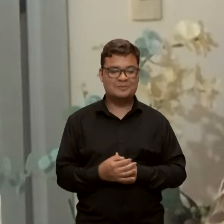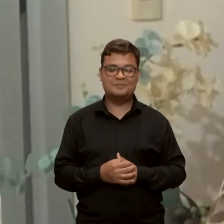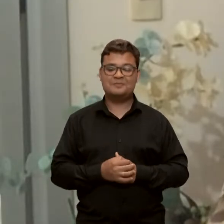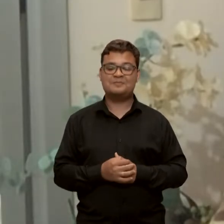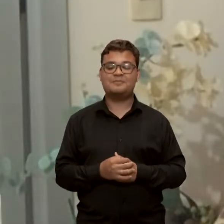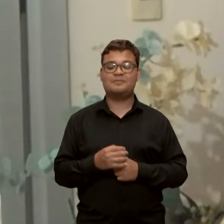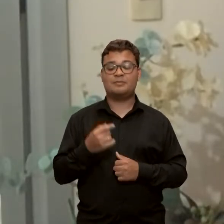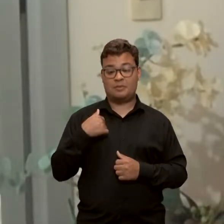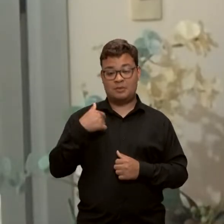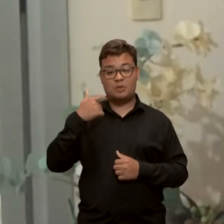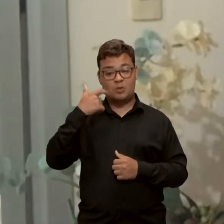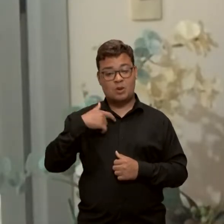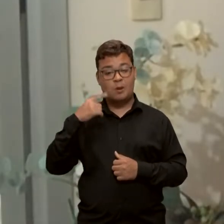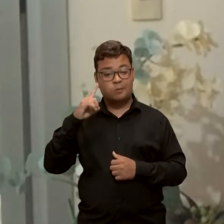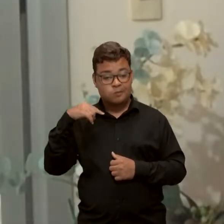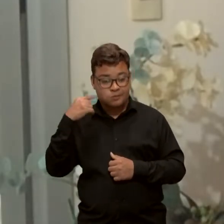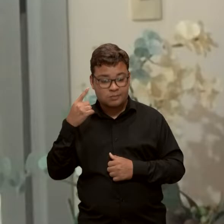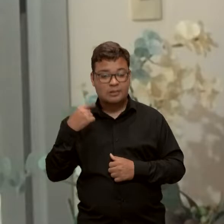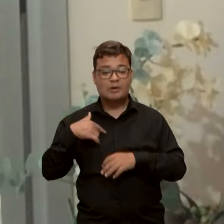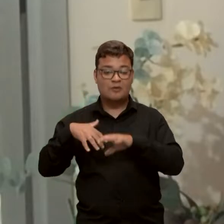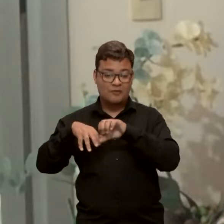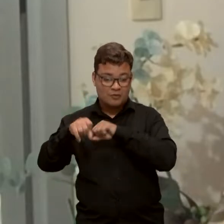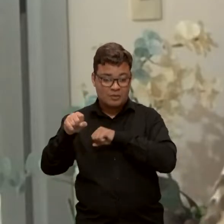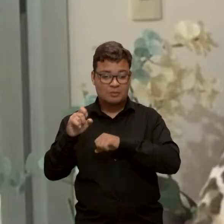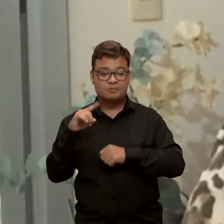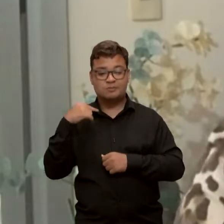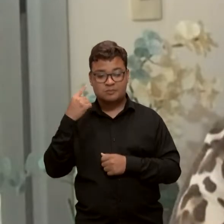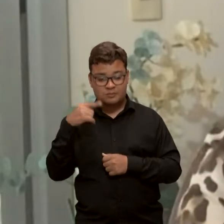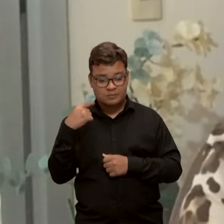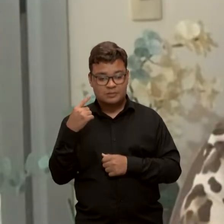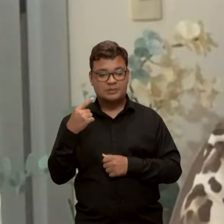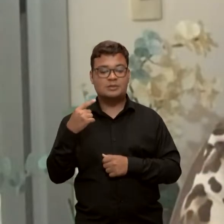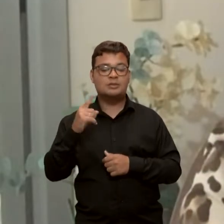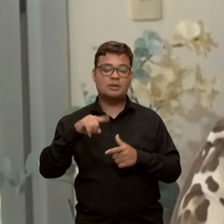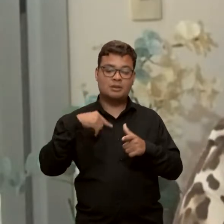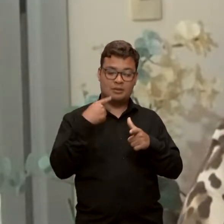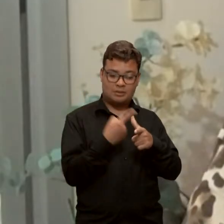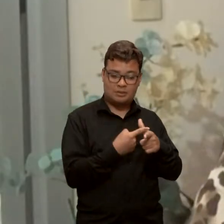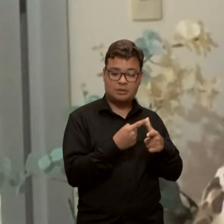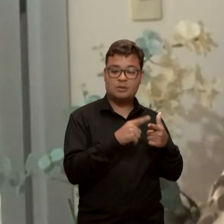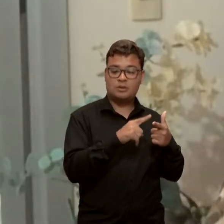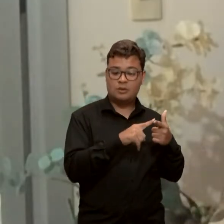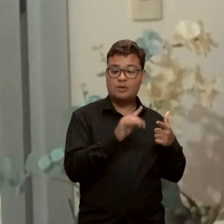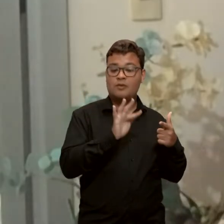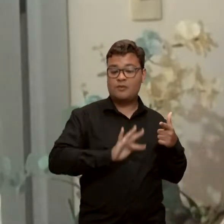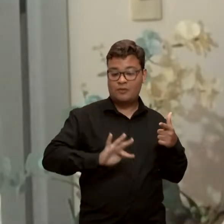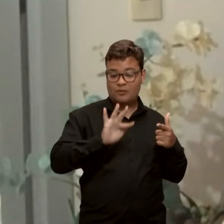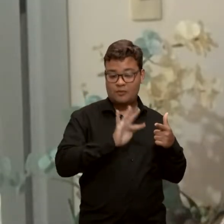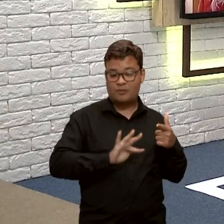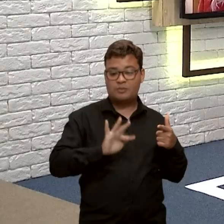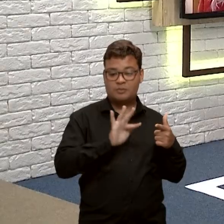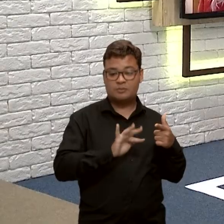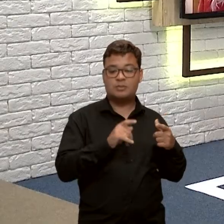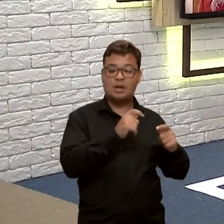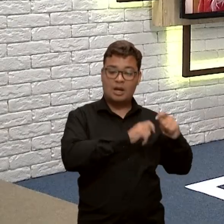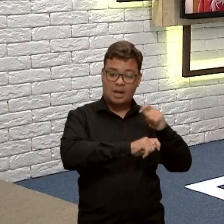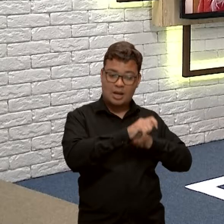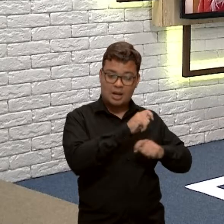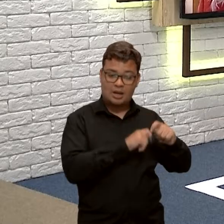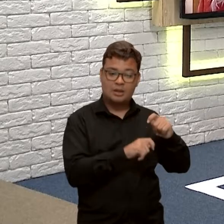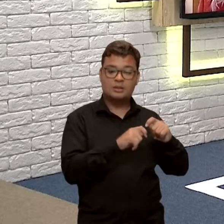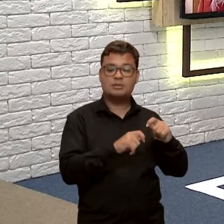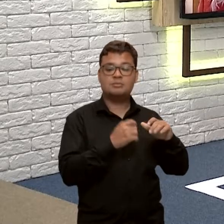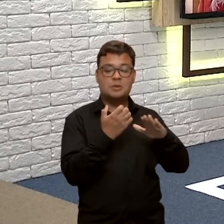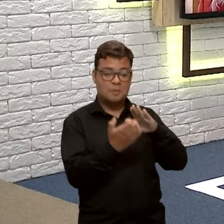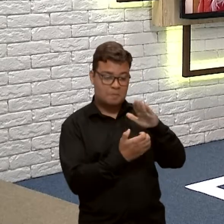sou advogada, eu fiz antes direito, depois eu fiz uma segunda faculdade que foi administração de